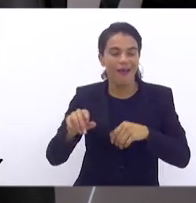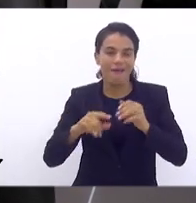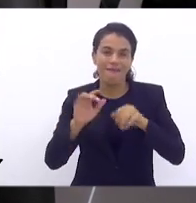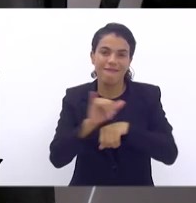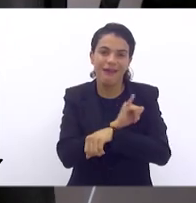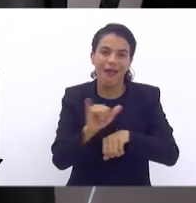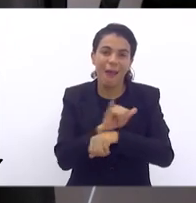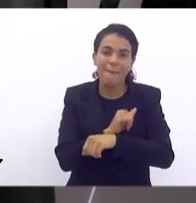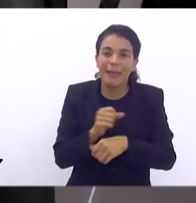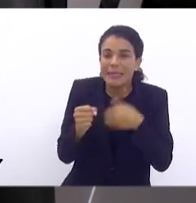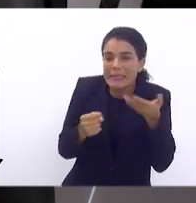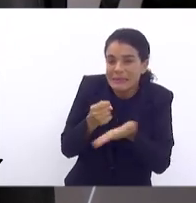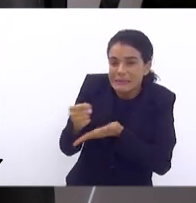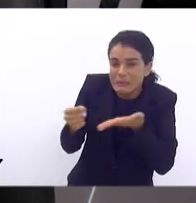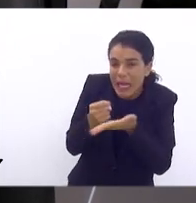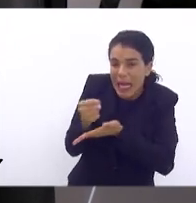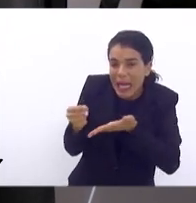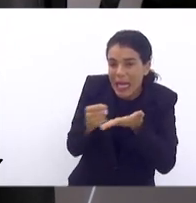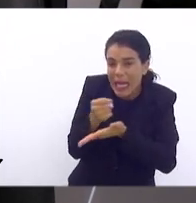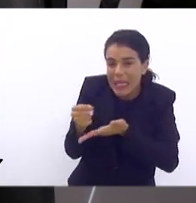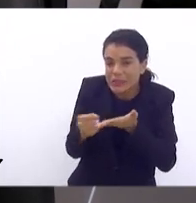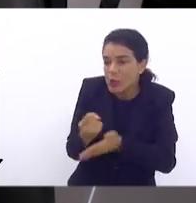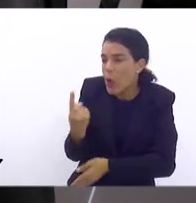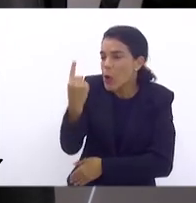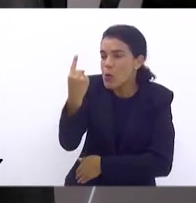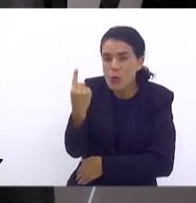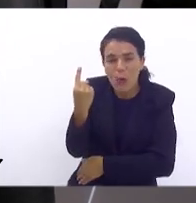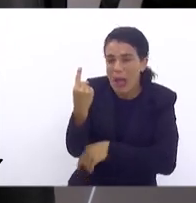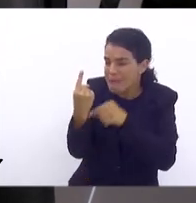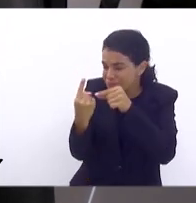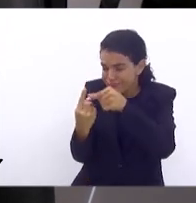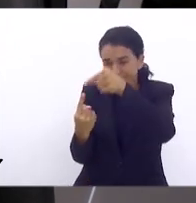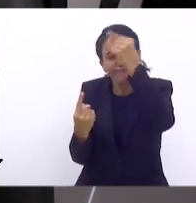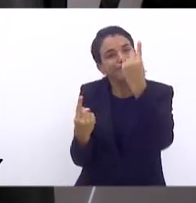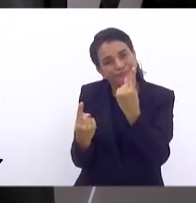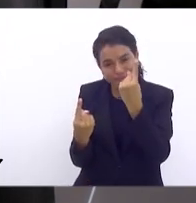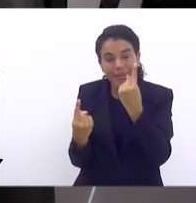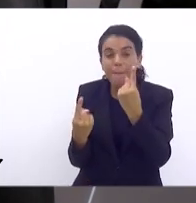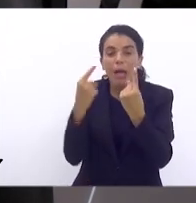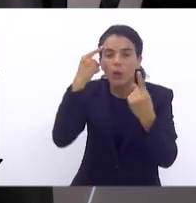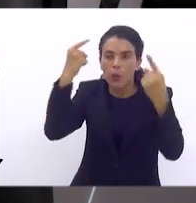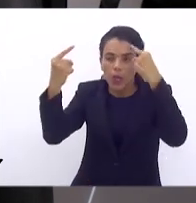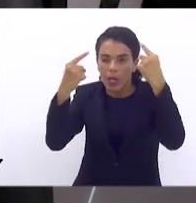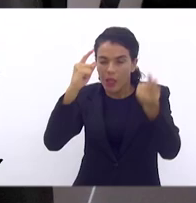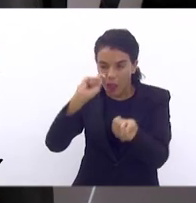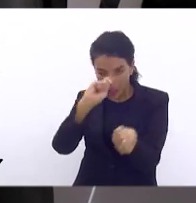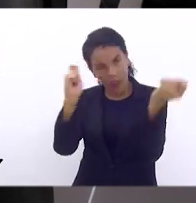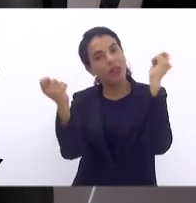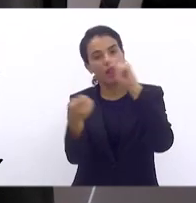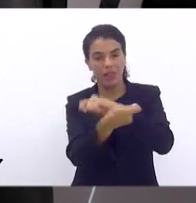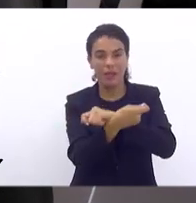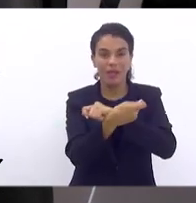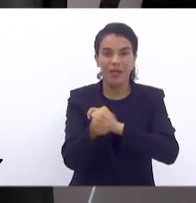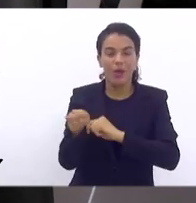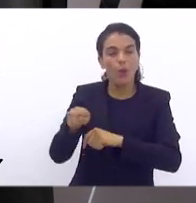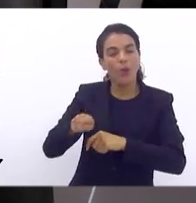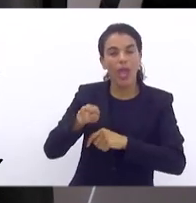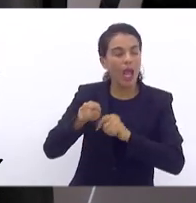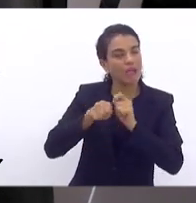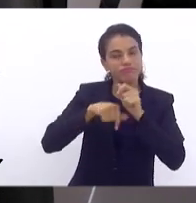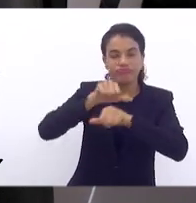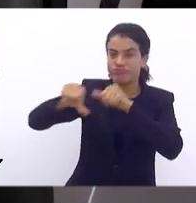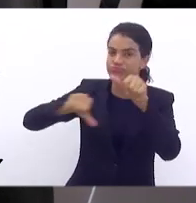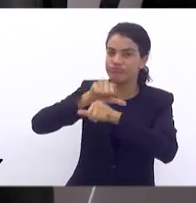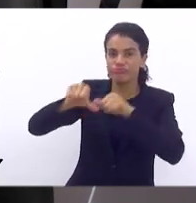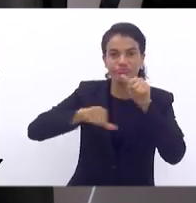só um uma função mas aí com alguma criatividade você consegue fazer com que aquelas aquelas ferramenta